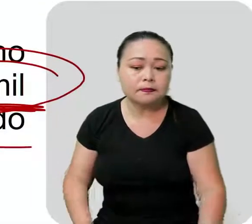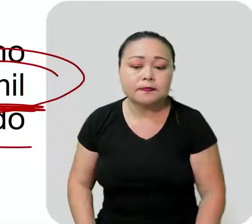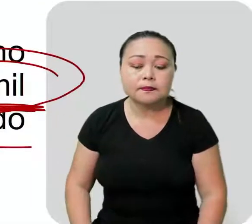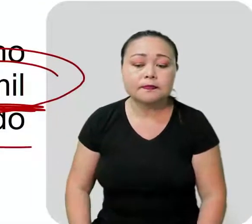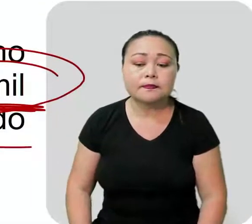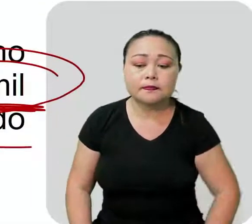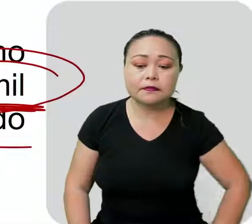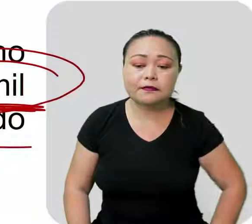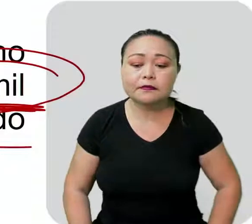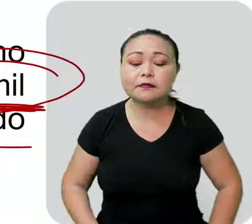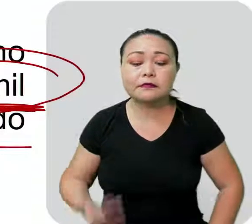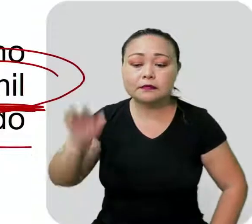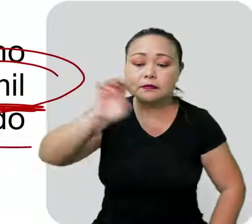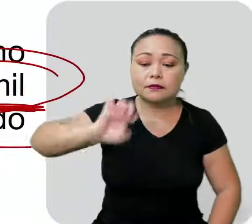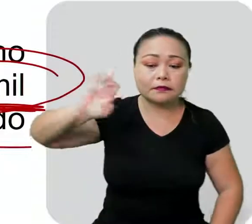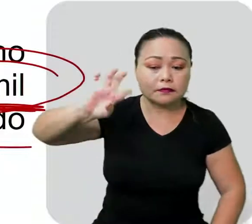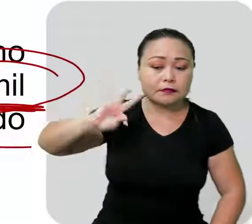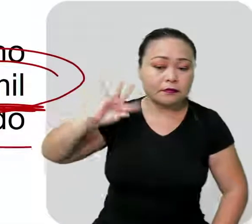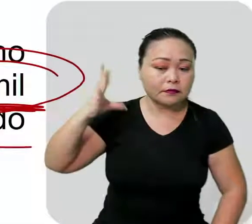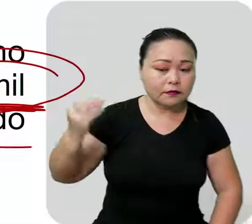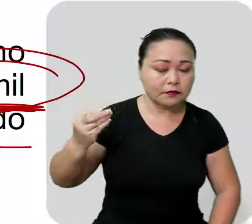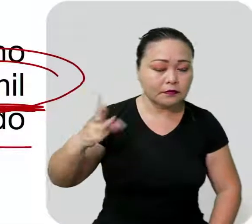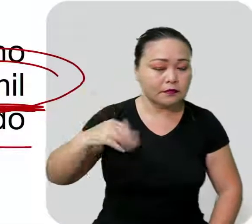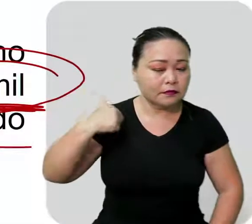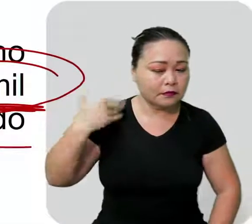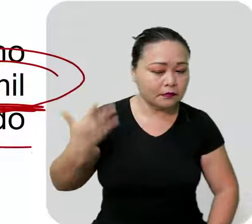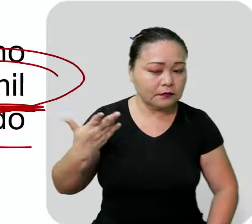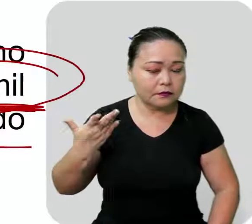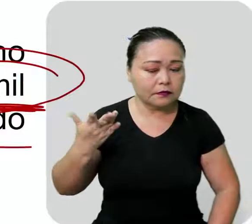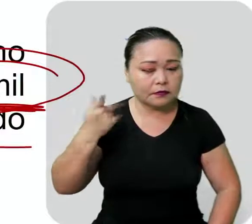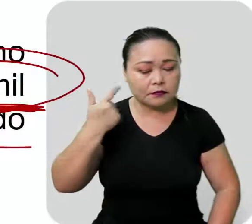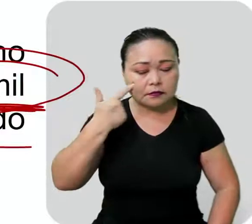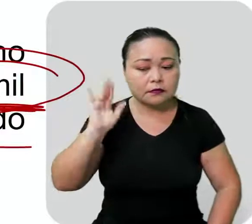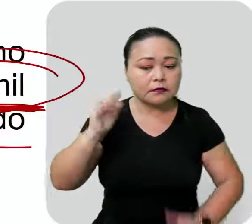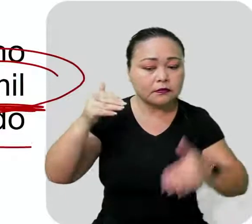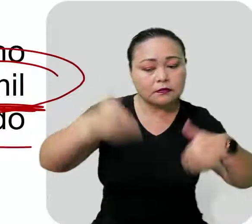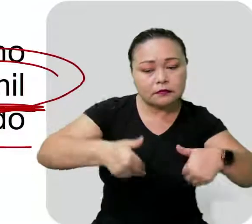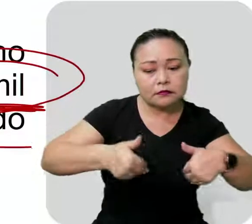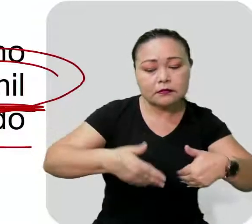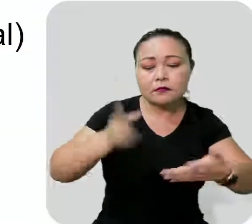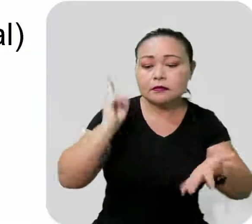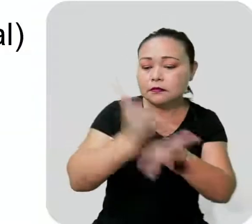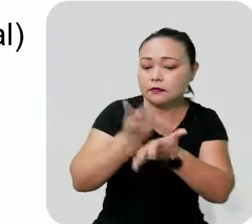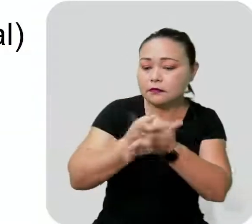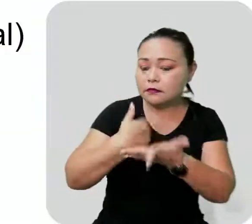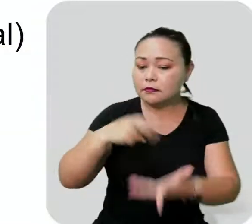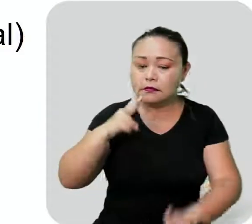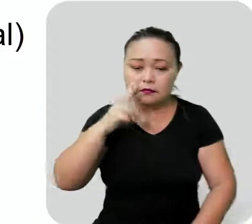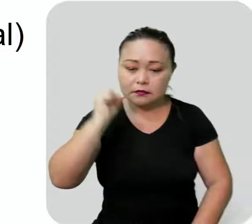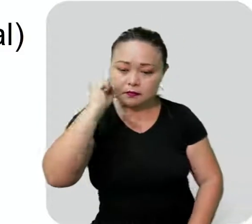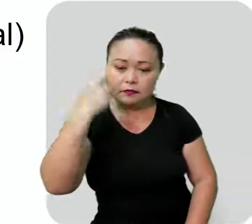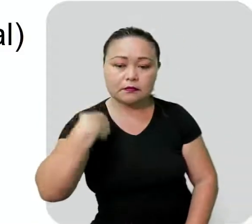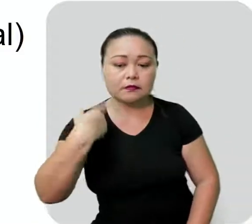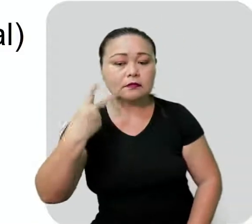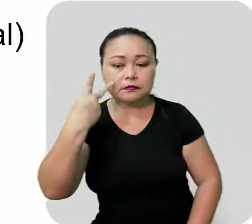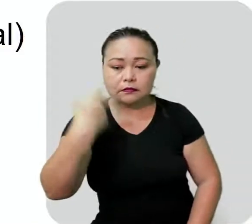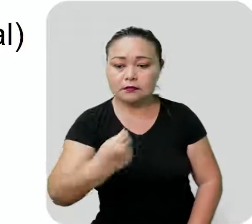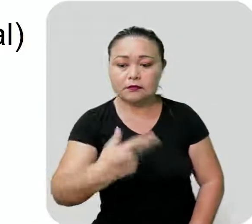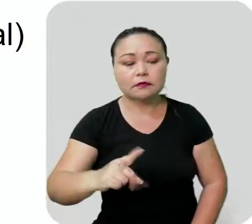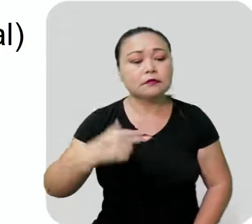e os europeus tudo isso para poder Sua julgar e manter o seu poder não tá bom